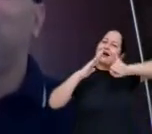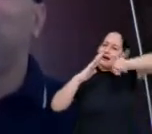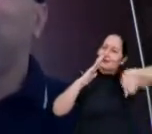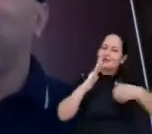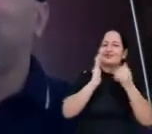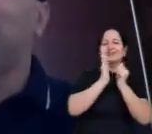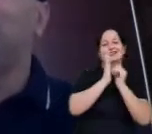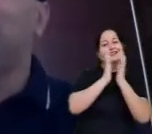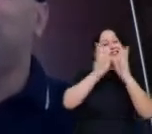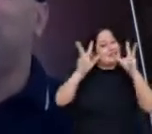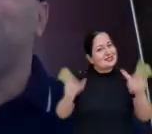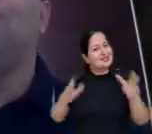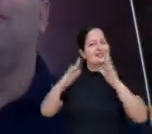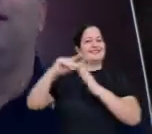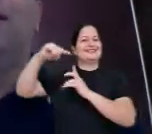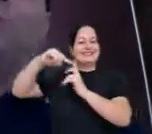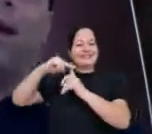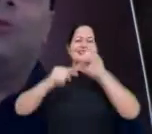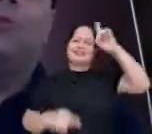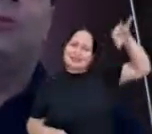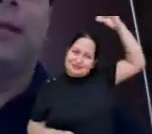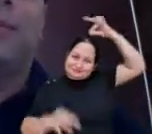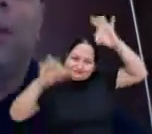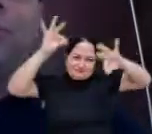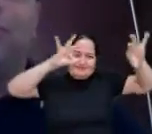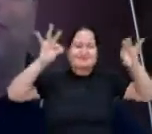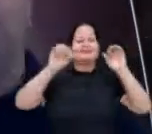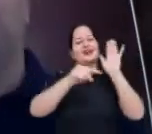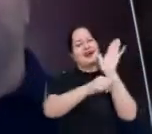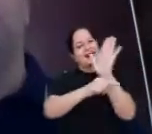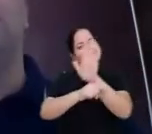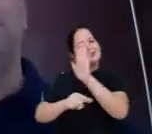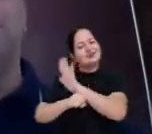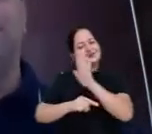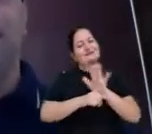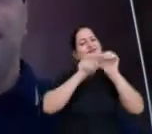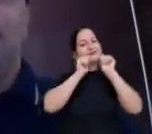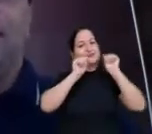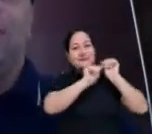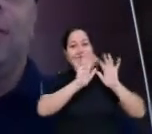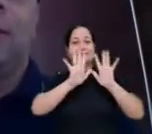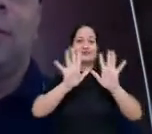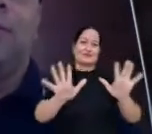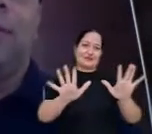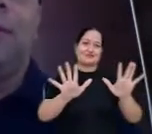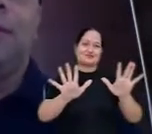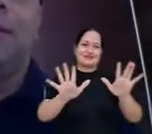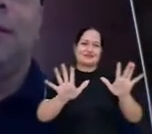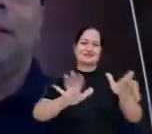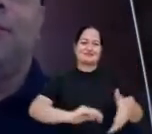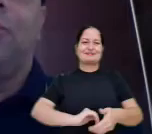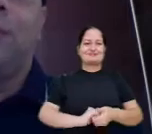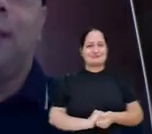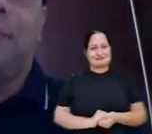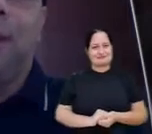nos inspire, nos ajude, nos abençoe. Mais um tratamento, houve uma recidiva ali do tratamento que ele fazia